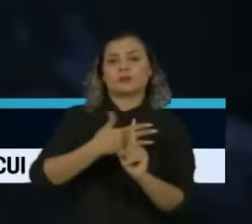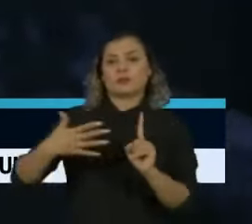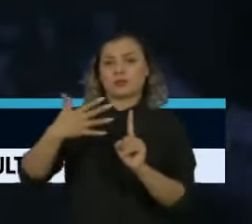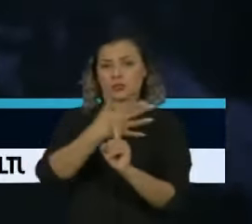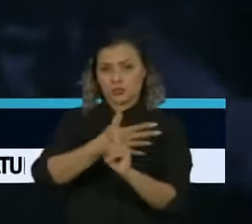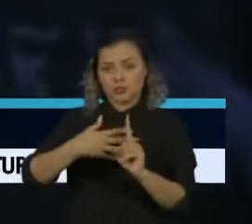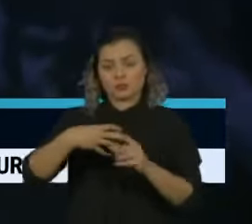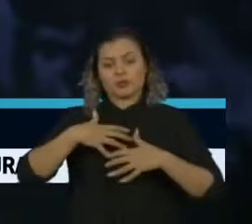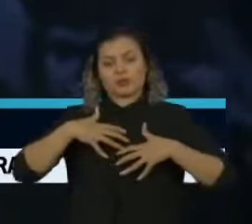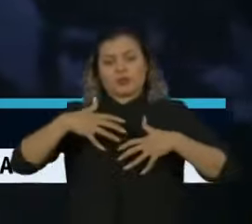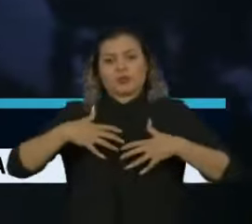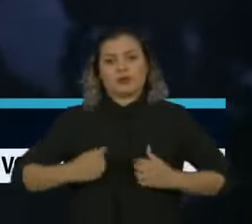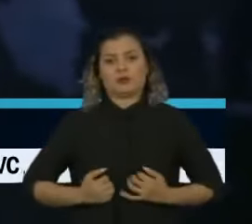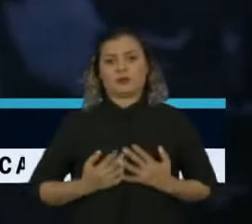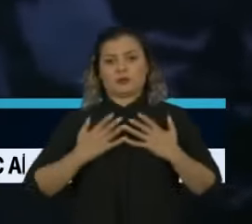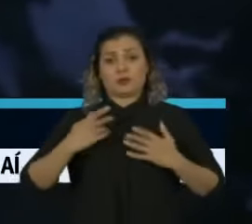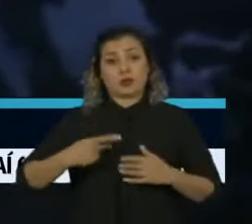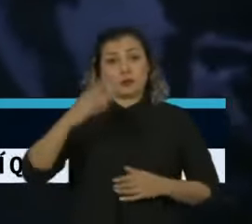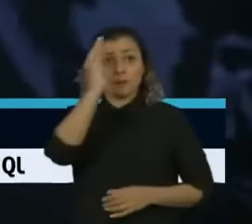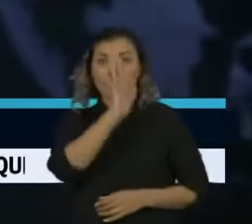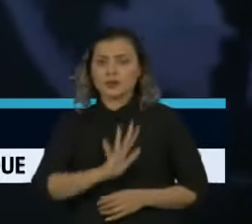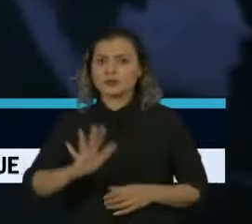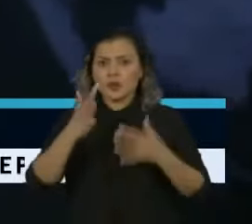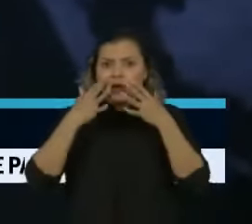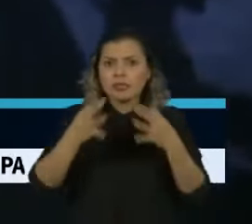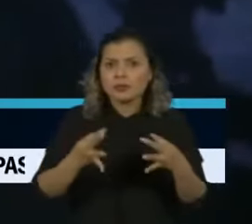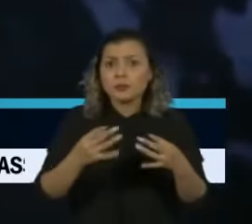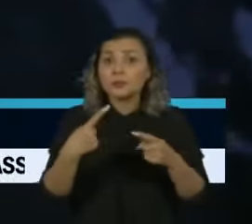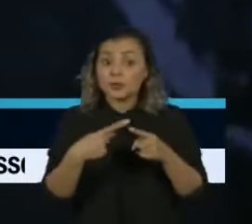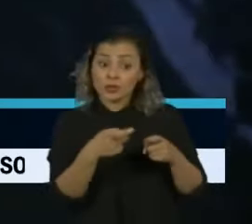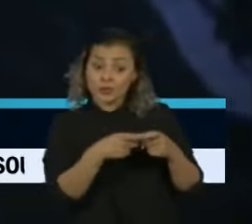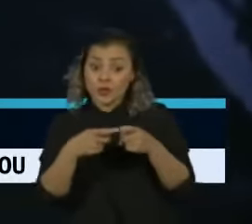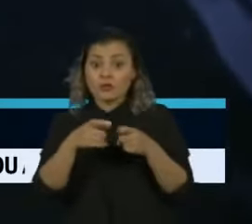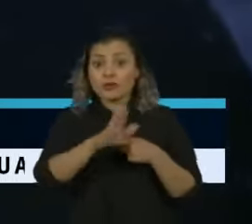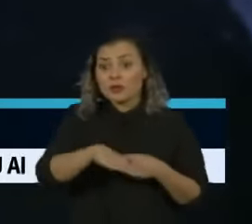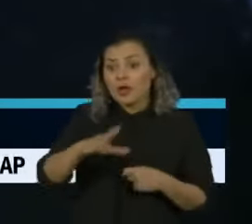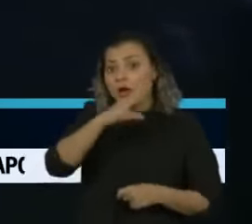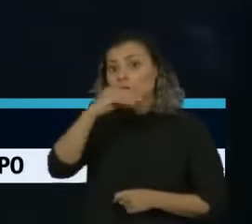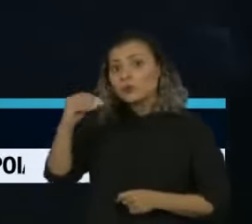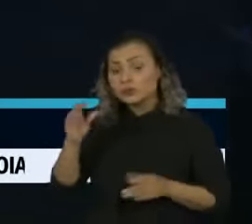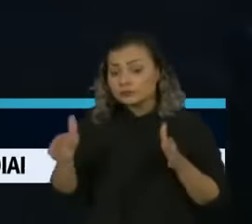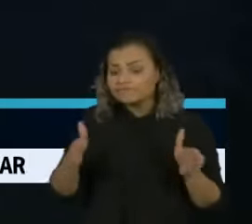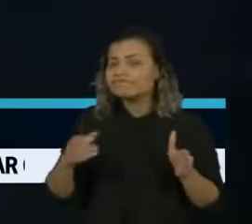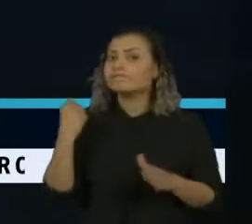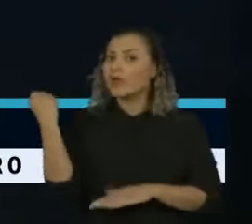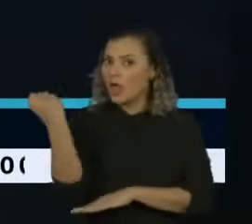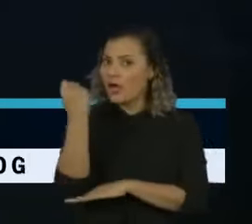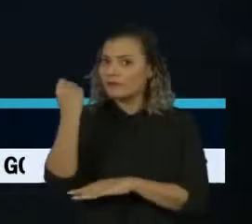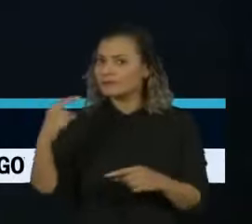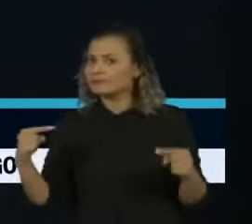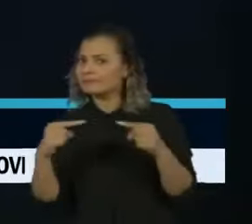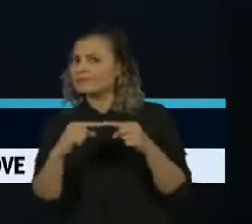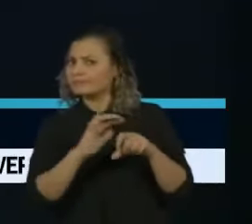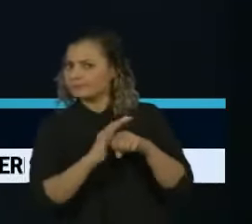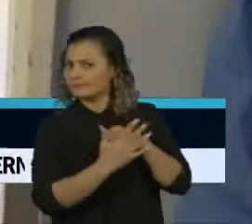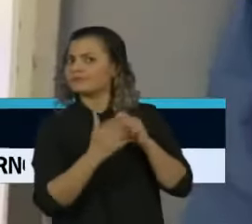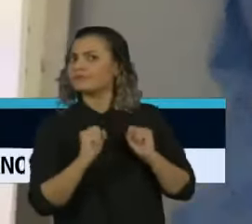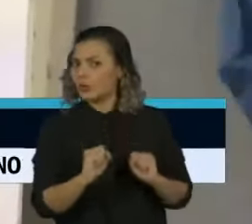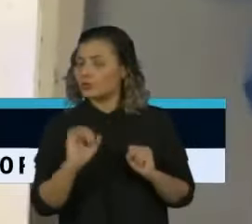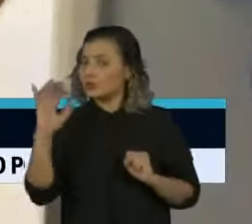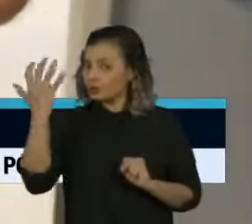inflamatória multissistêmica em todo o país. A doença atinge crianças e adolescentes e pode ter relação com a